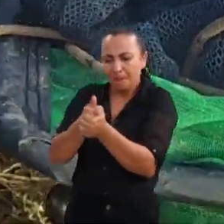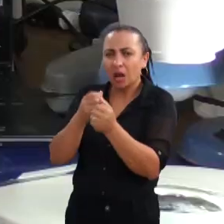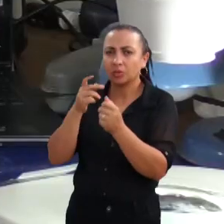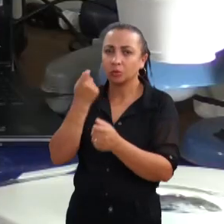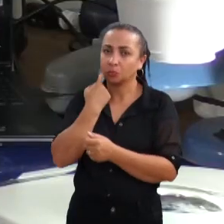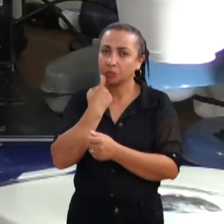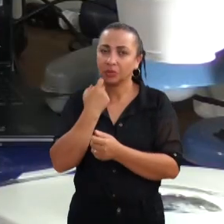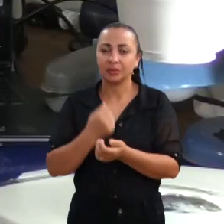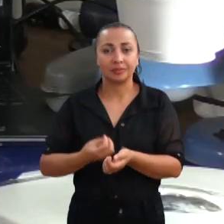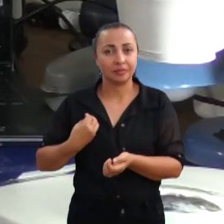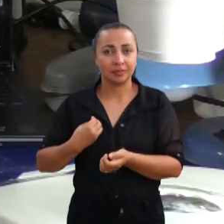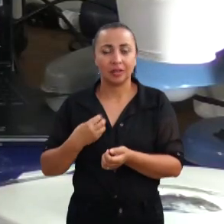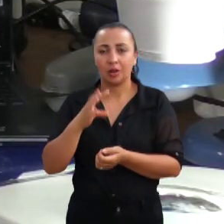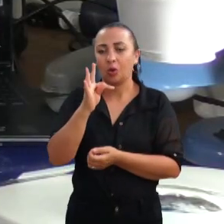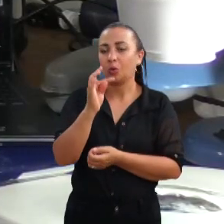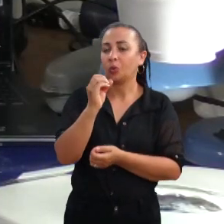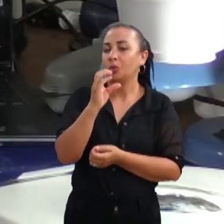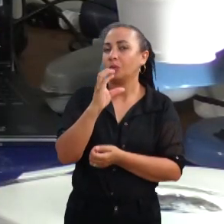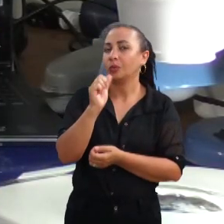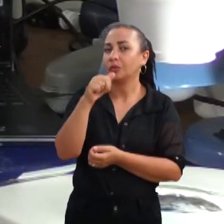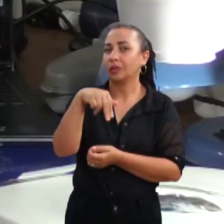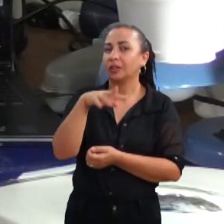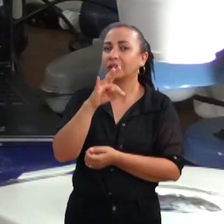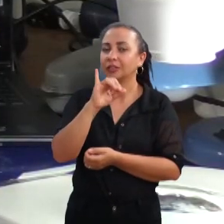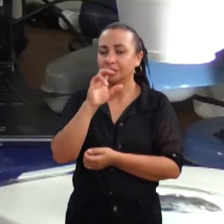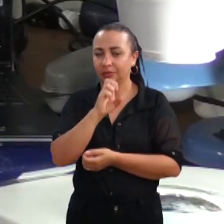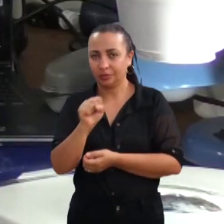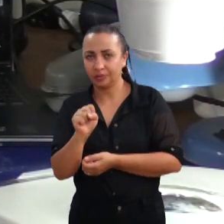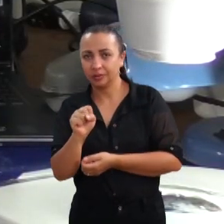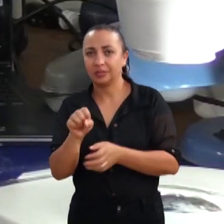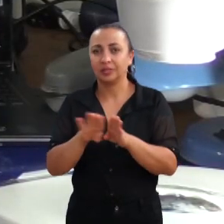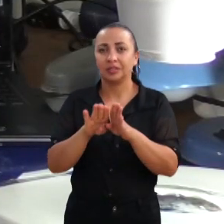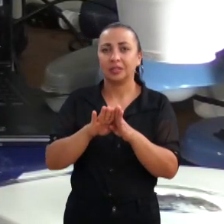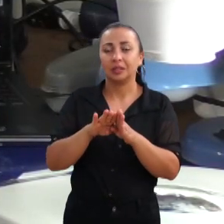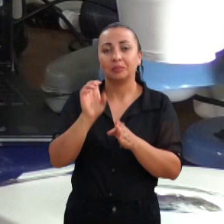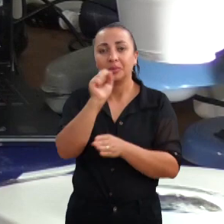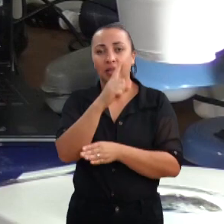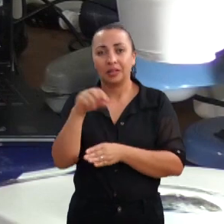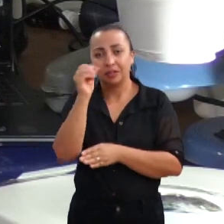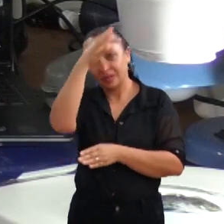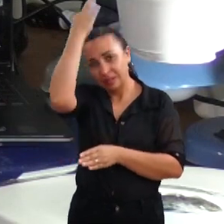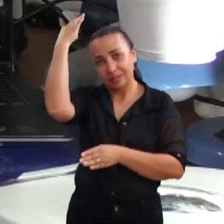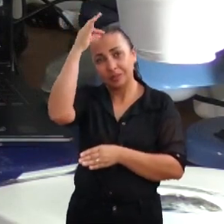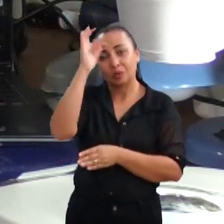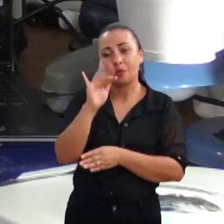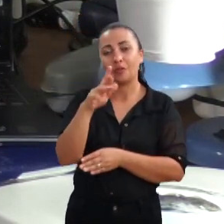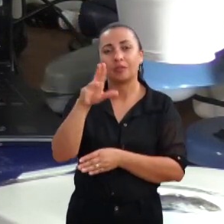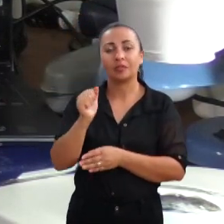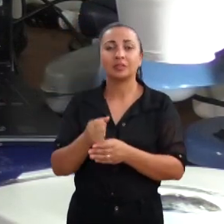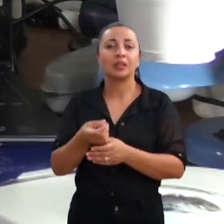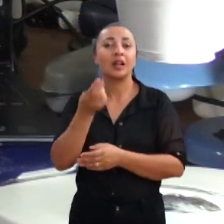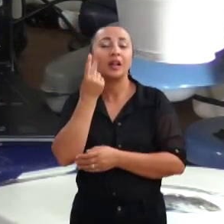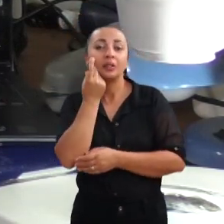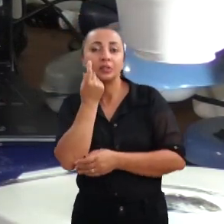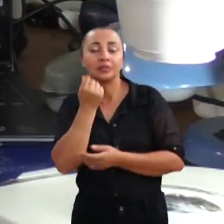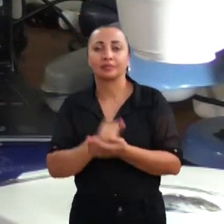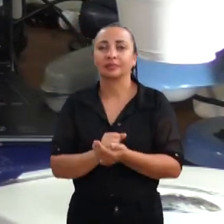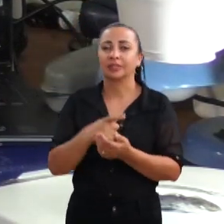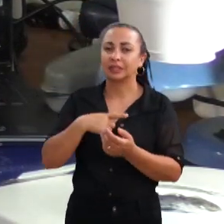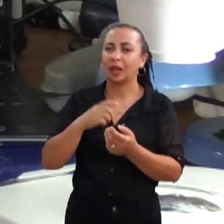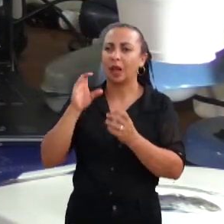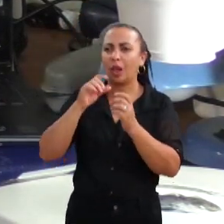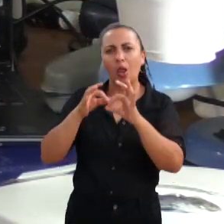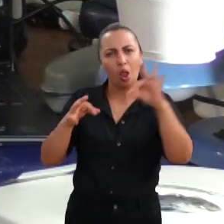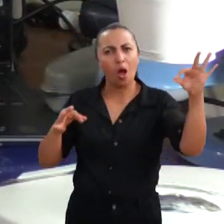peixe, né, estão em Tocantins, na bacia do rio Tocantins, na bacia do São Francisco e no Ceará, né? Então tem